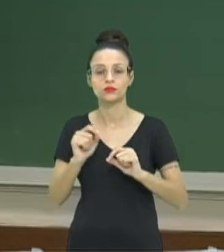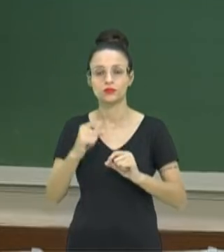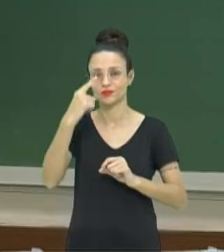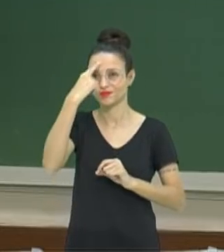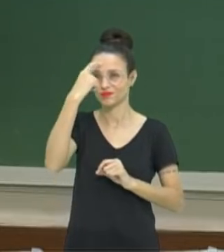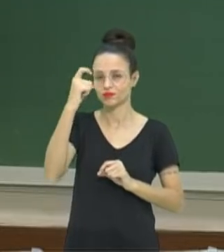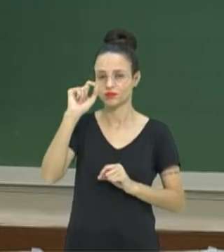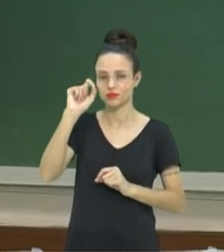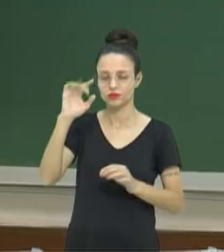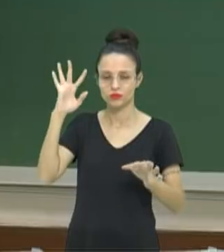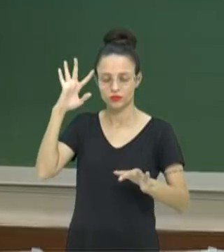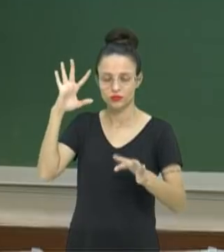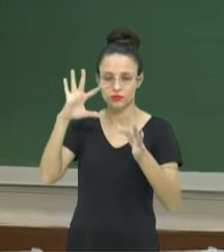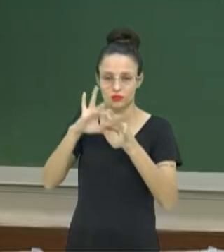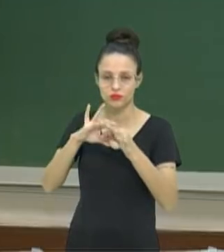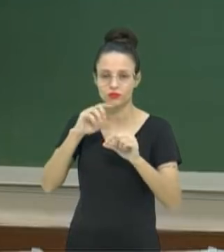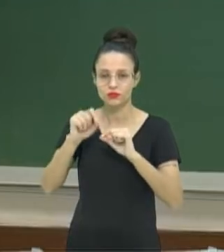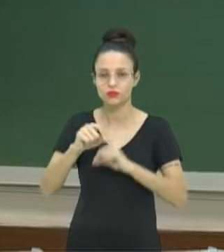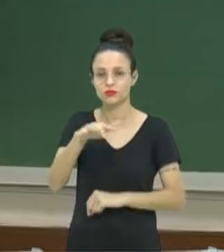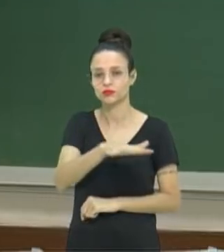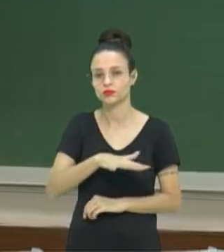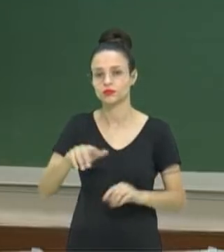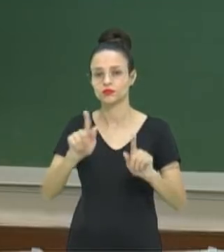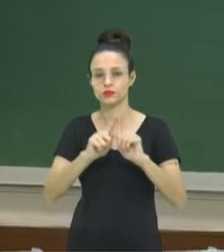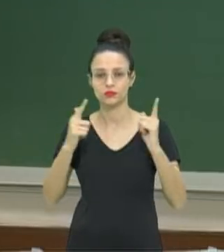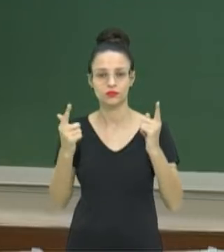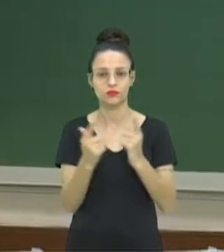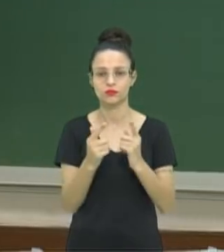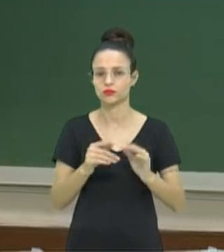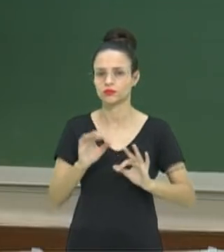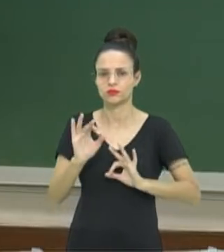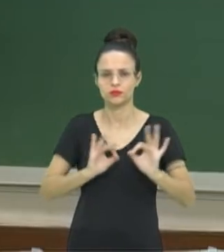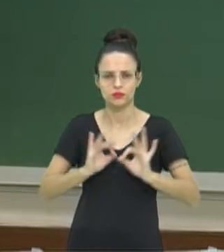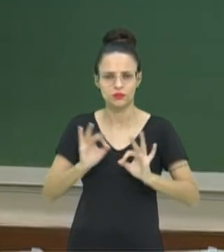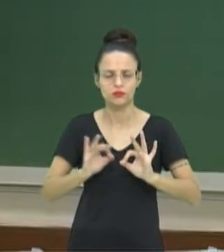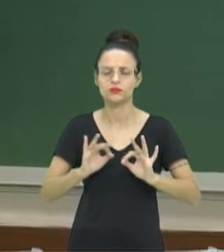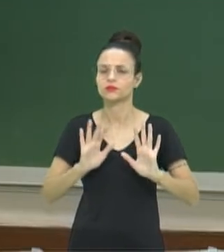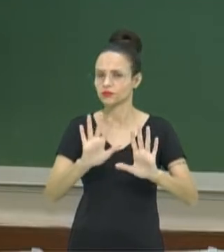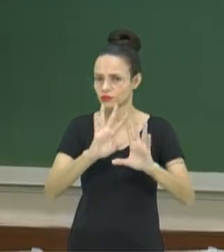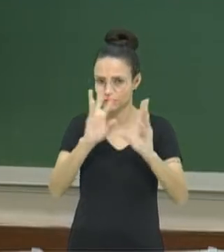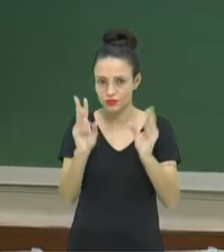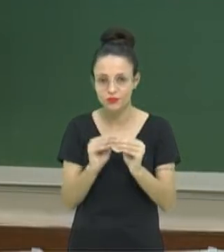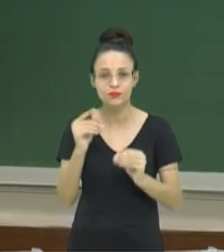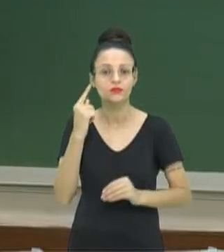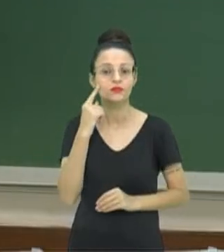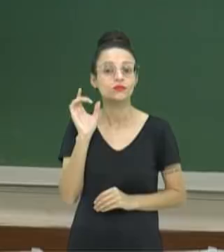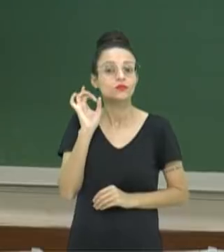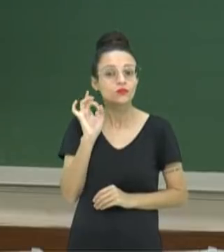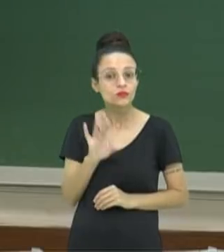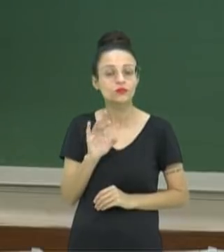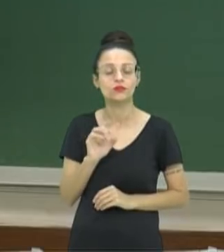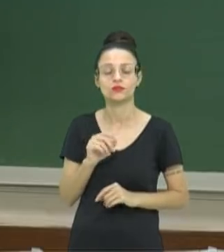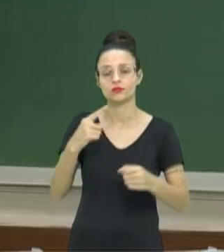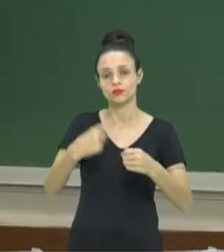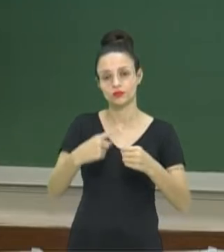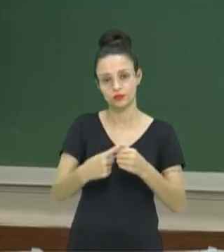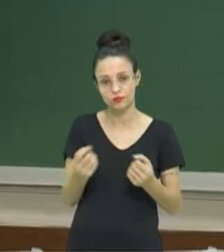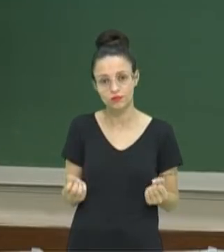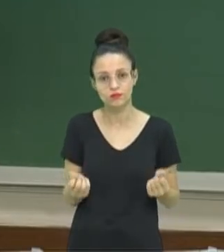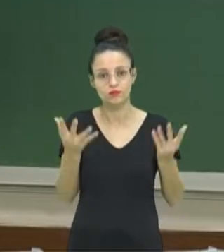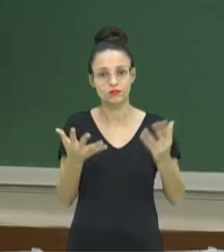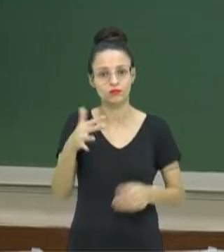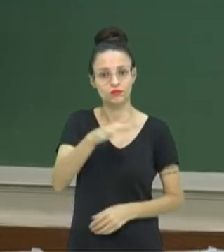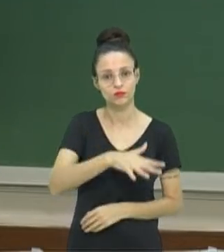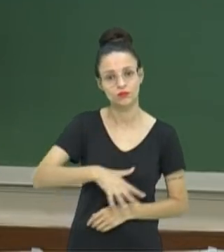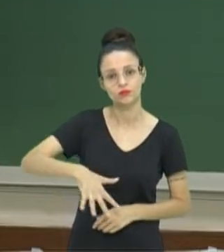de que esse espaço geográfico tem que ser planejado, organizado, enfim, vamos pensar só que a cidade está surgindo